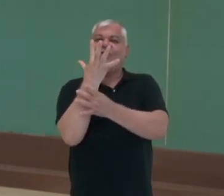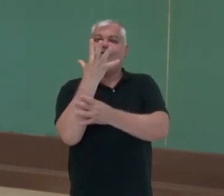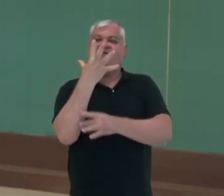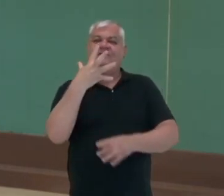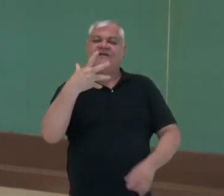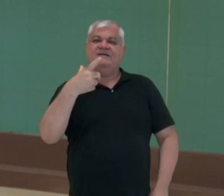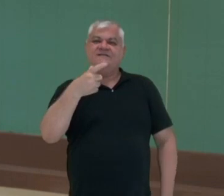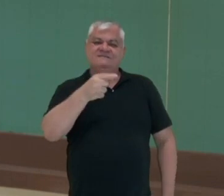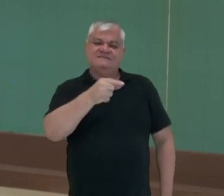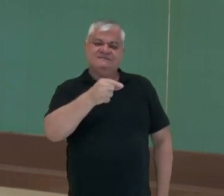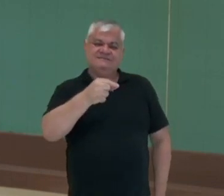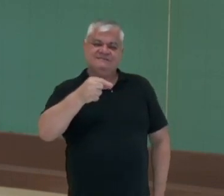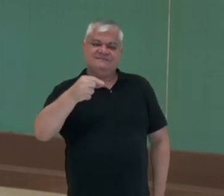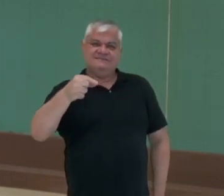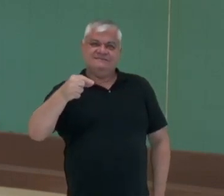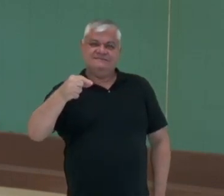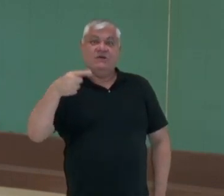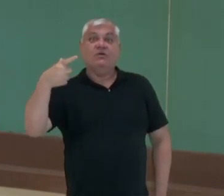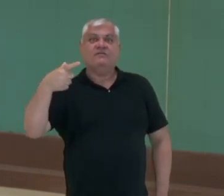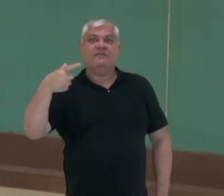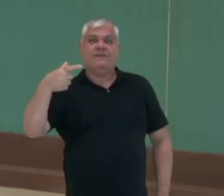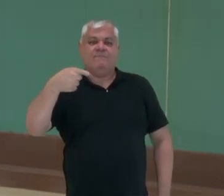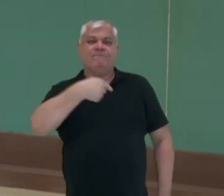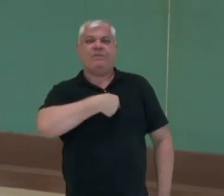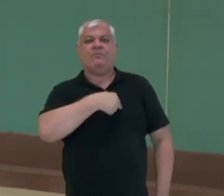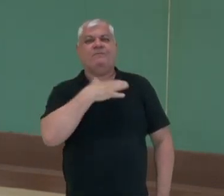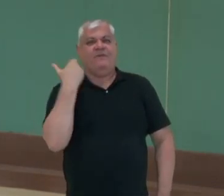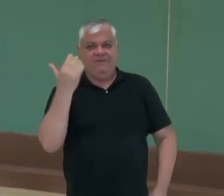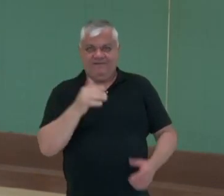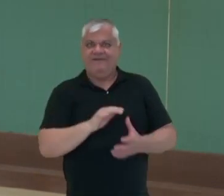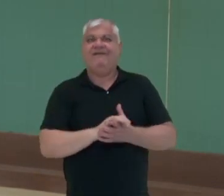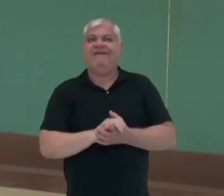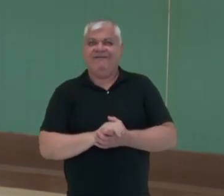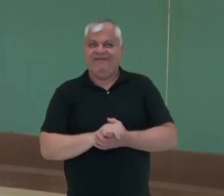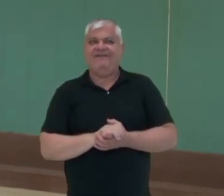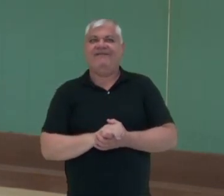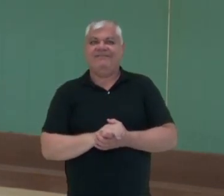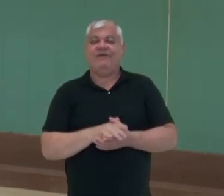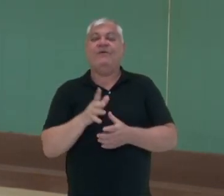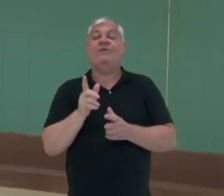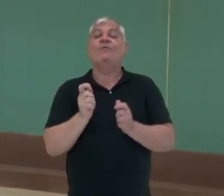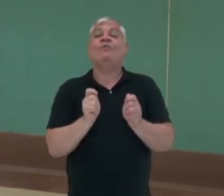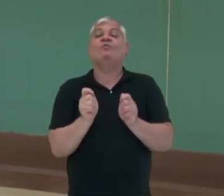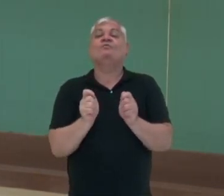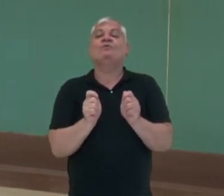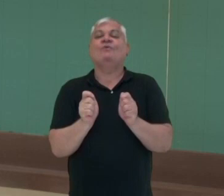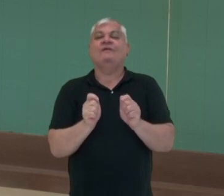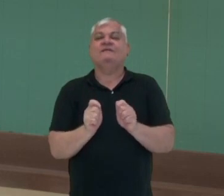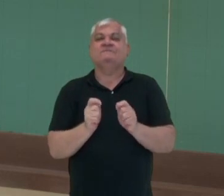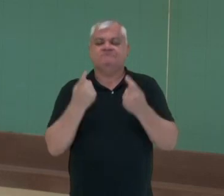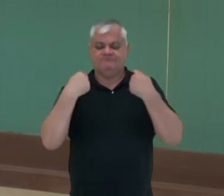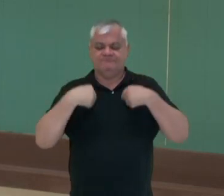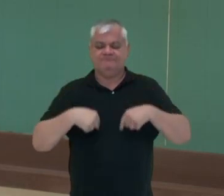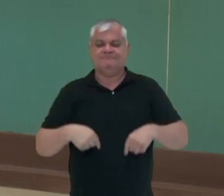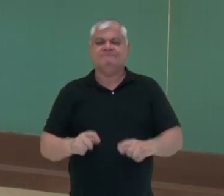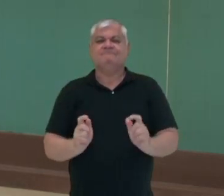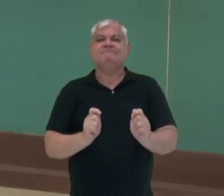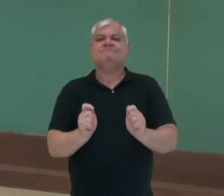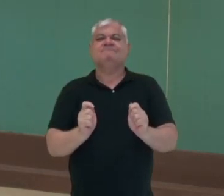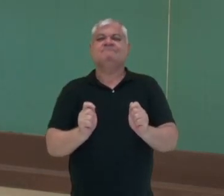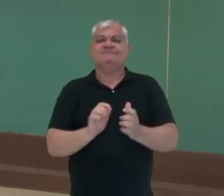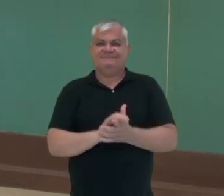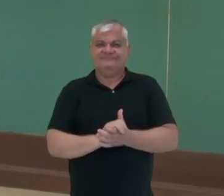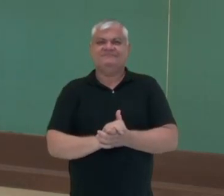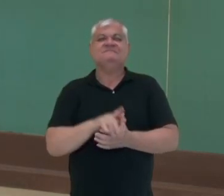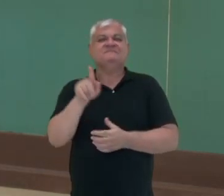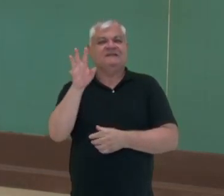soltar. Ele não pode soltar, porque se ele soltar, ela morre. Então está falando exatamente essa coisa de entregar o controle. É uma fase da Marina que ela estava